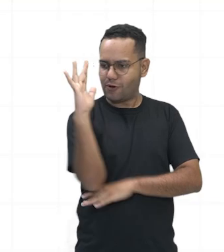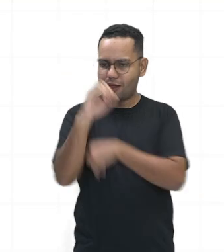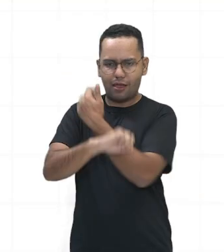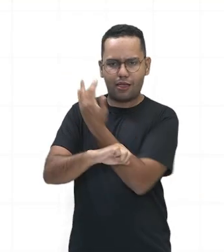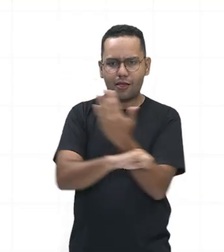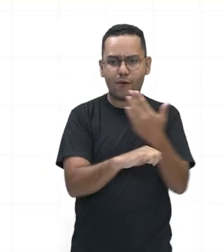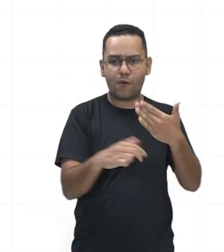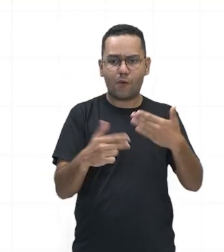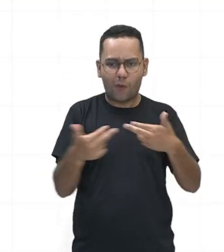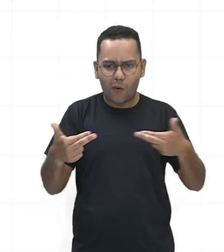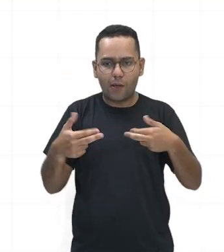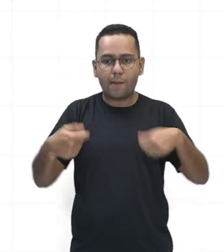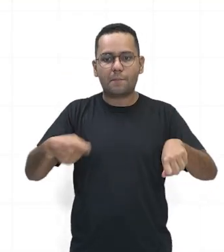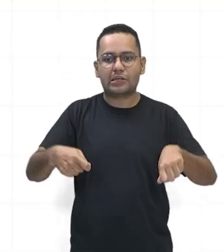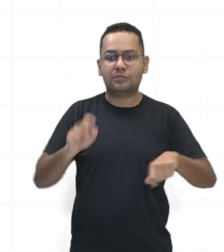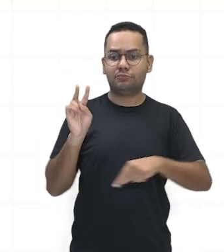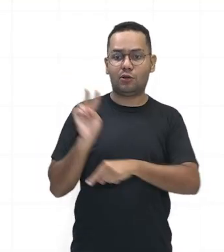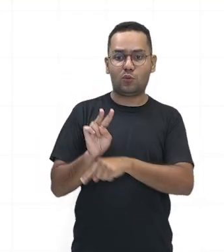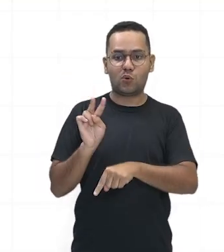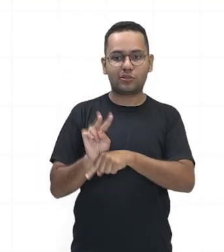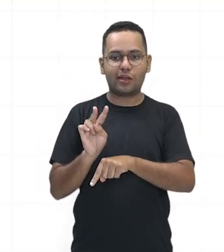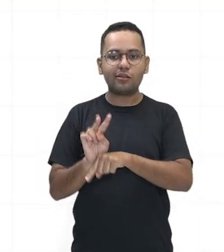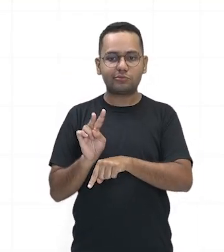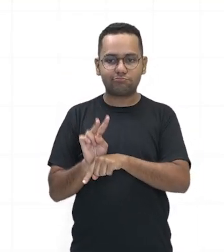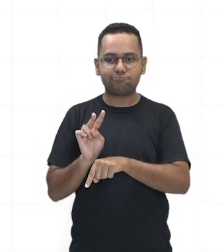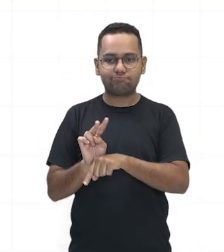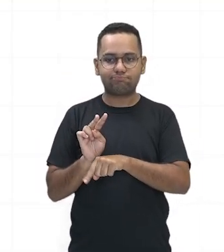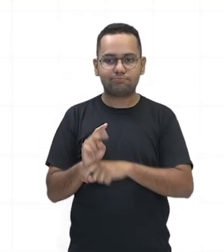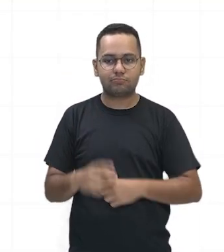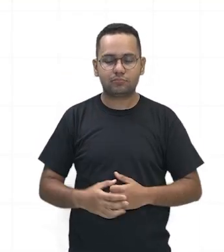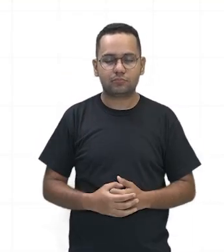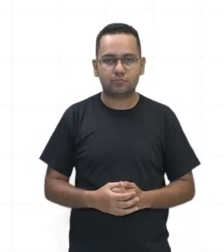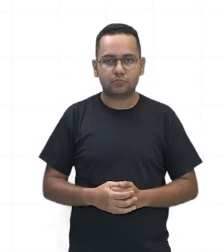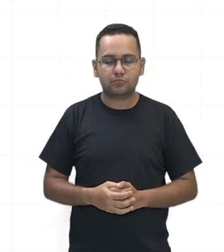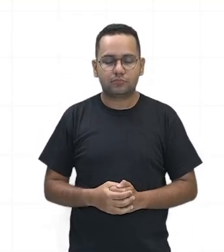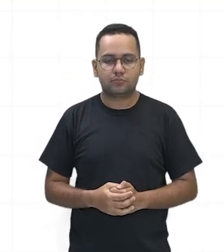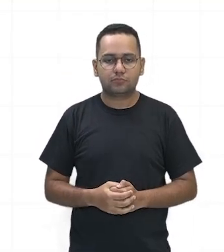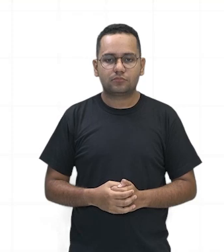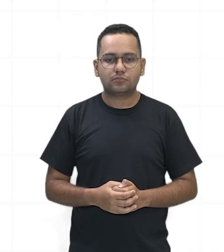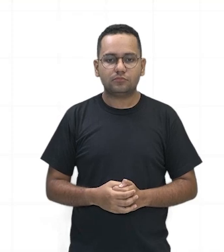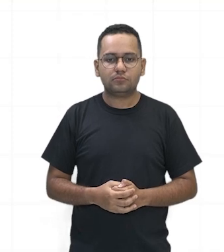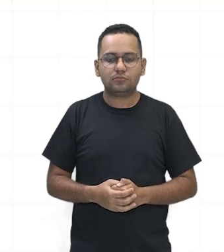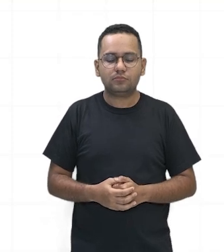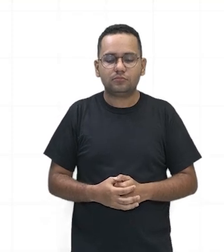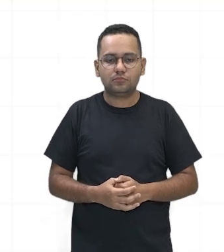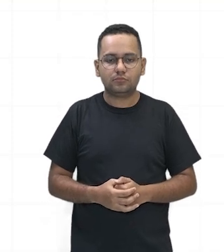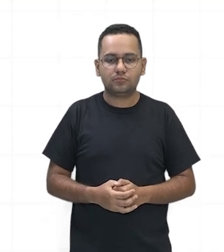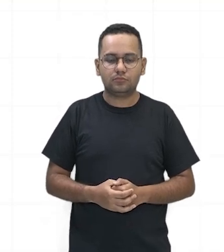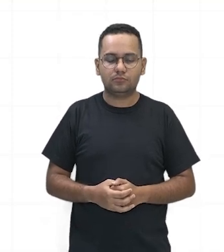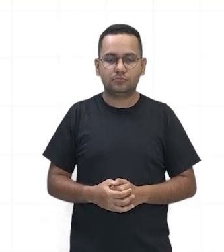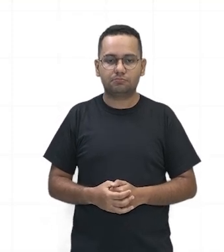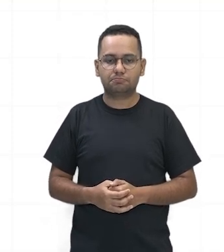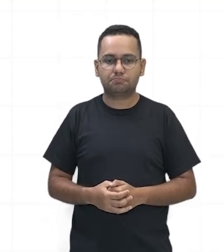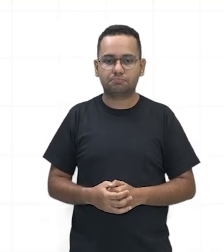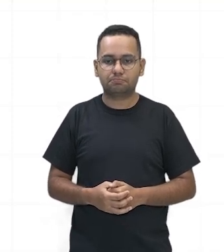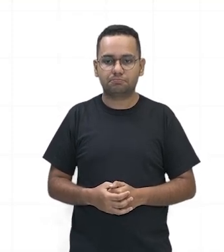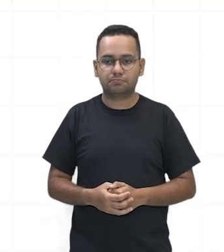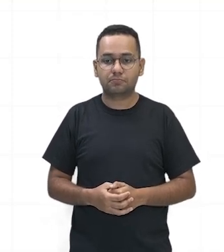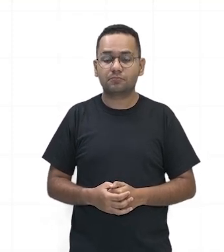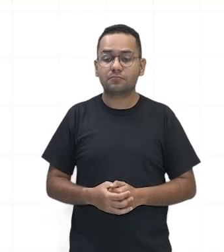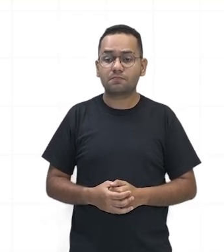com a criação, ok? Então, nós poderíamos dizer que toda religião,